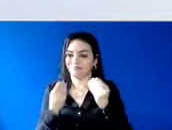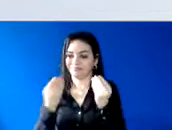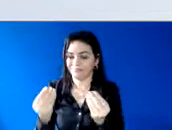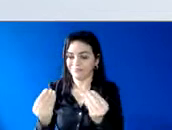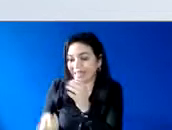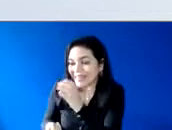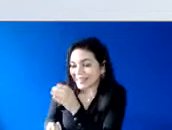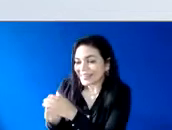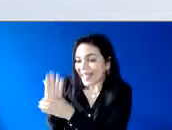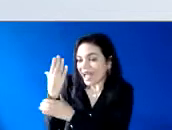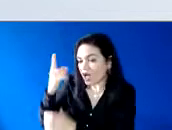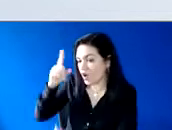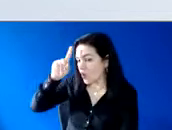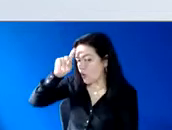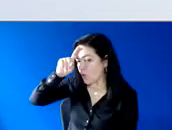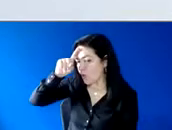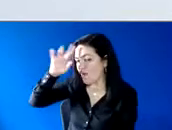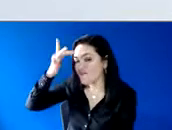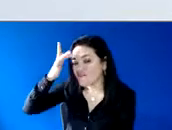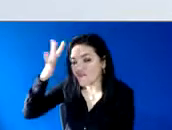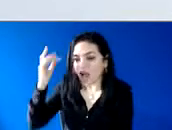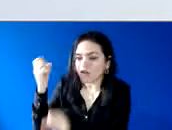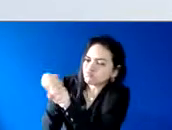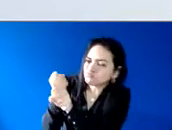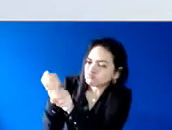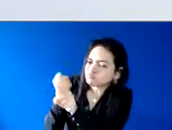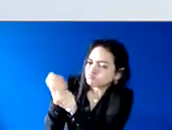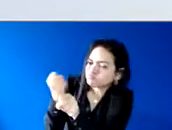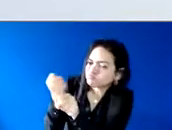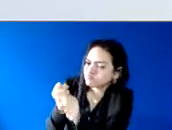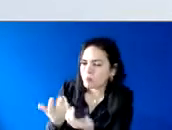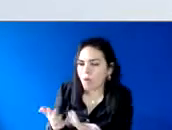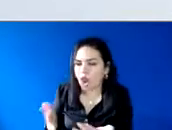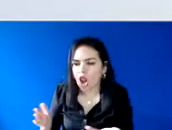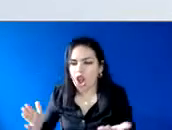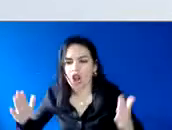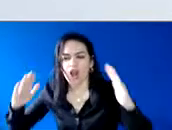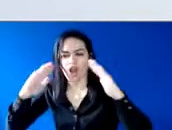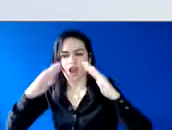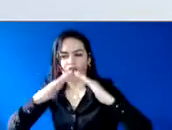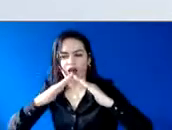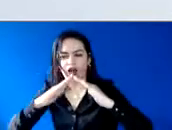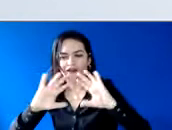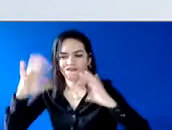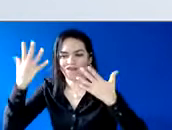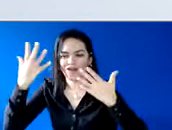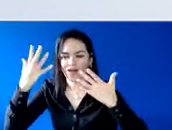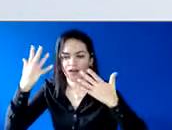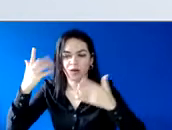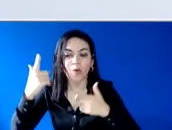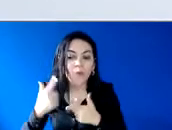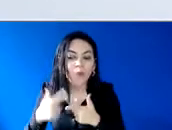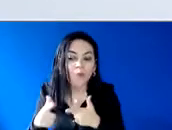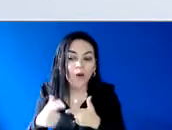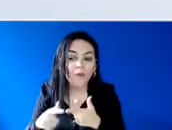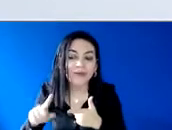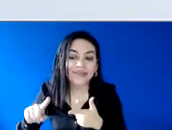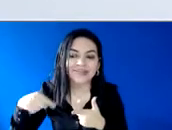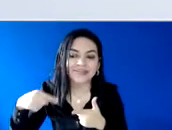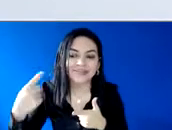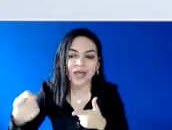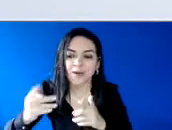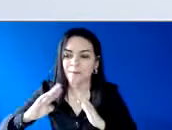minha gente. É só construir, equipar e abrir as portas e fazer uma festa. O problema é o que vem depois. Porque se eu ficar